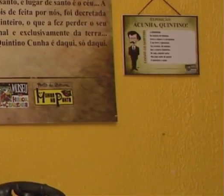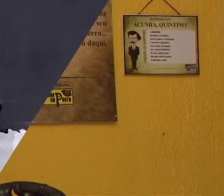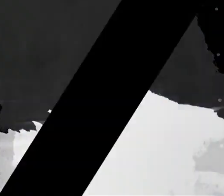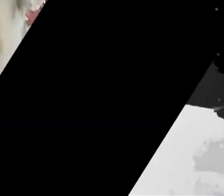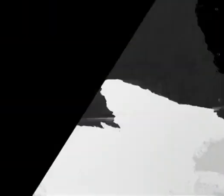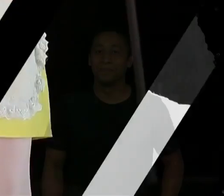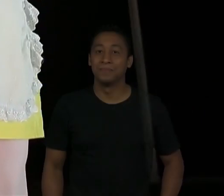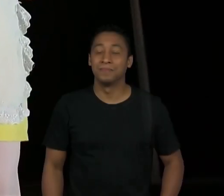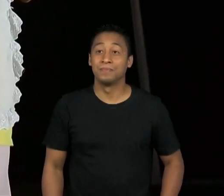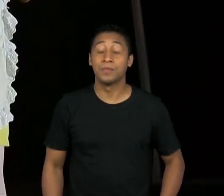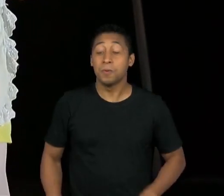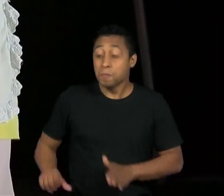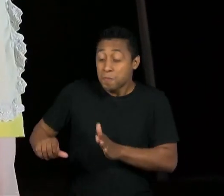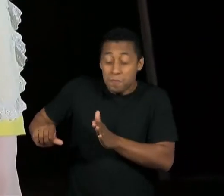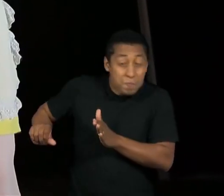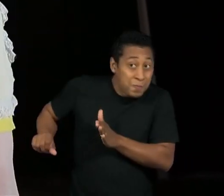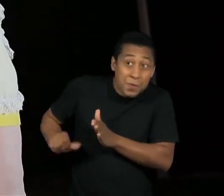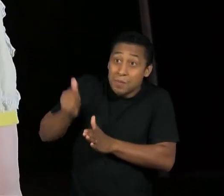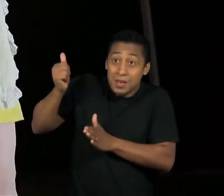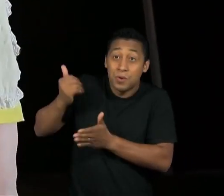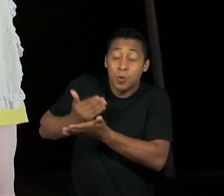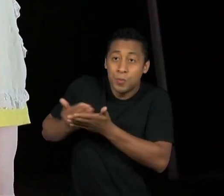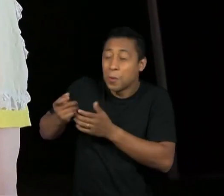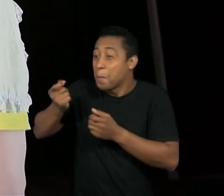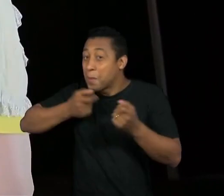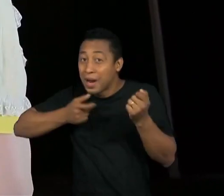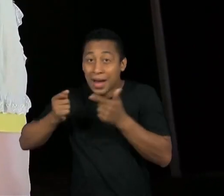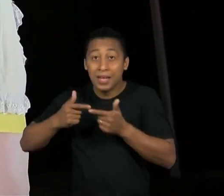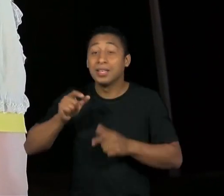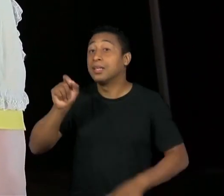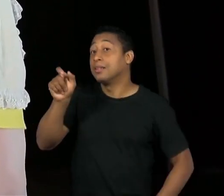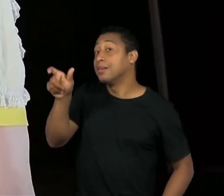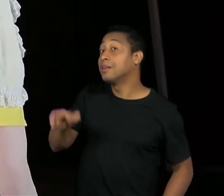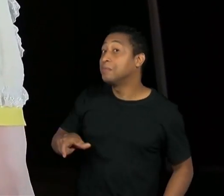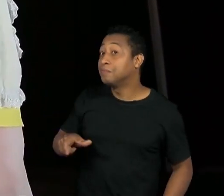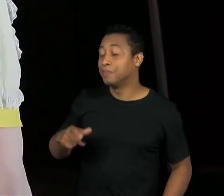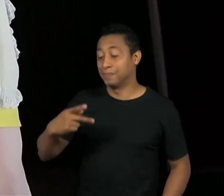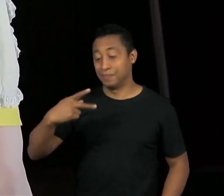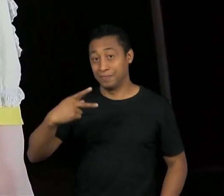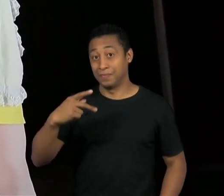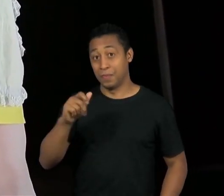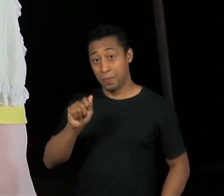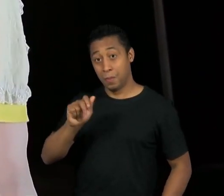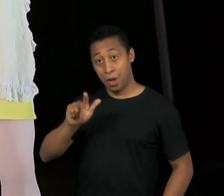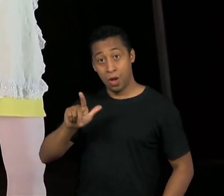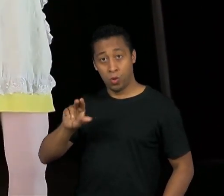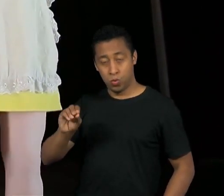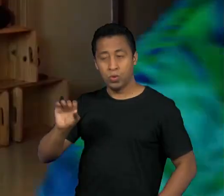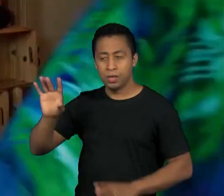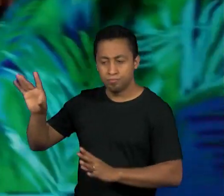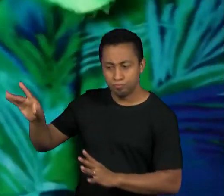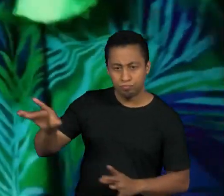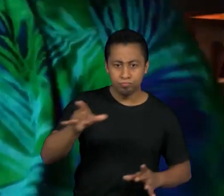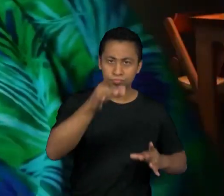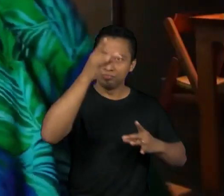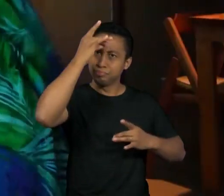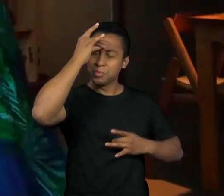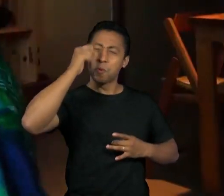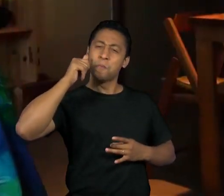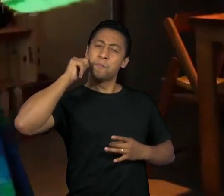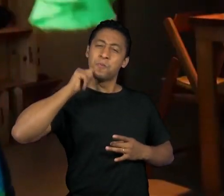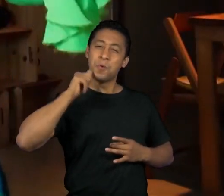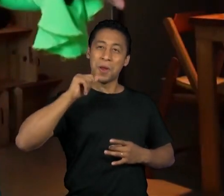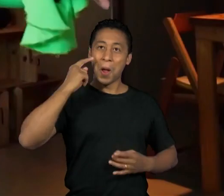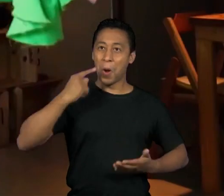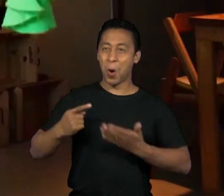E um dos pioneiros do movimento foi o Paulo Diógenes, onde ele traz a figura de uma mulher, que é a Raimundinha, de uma mulher grande, uma